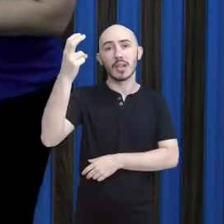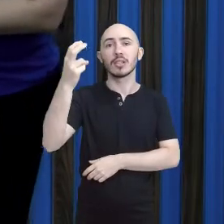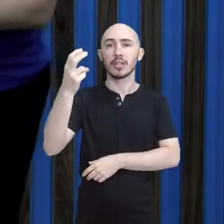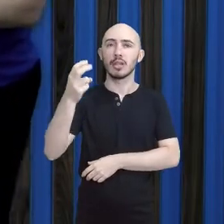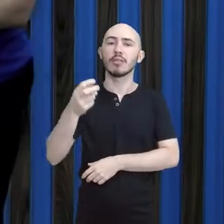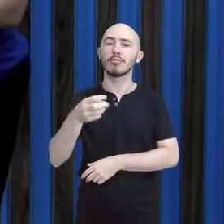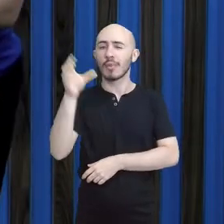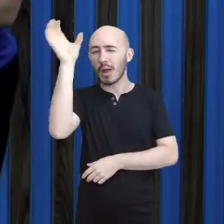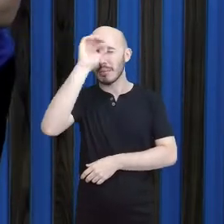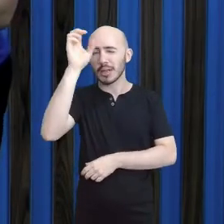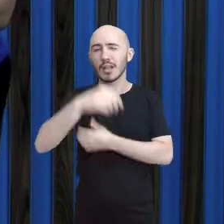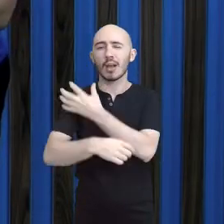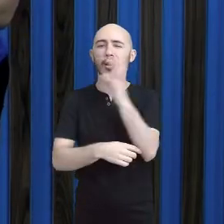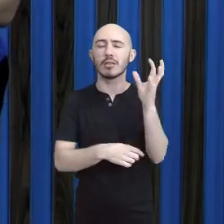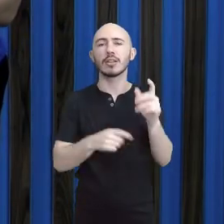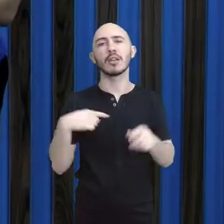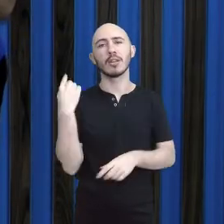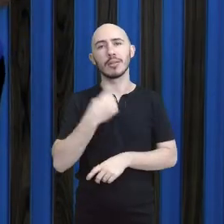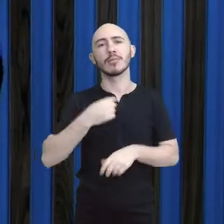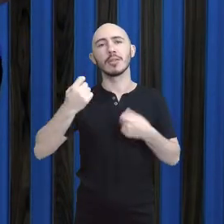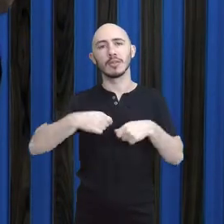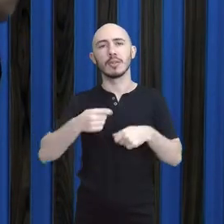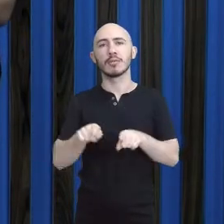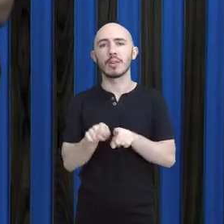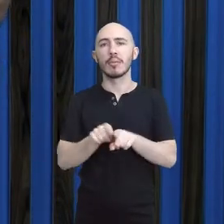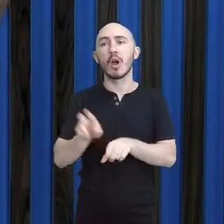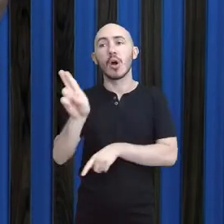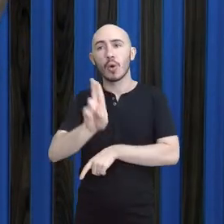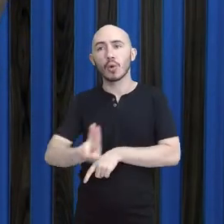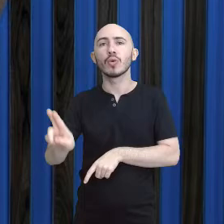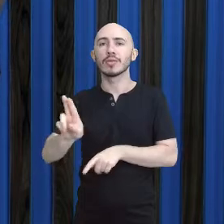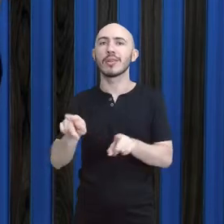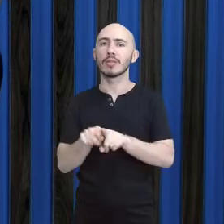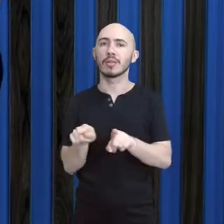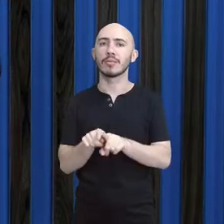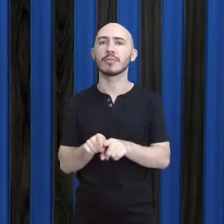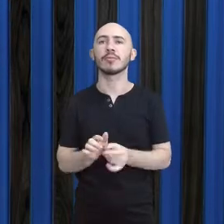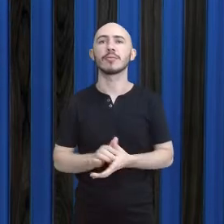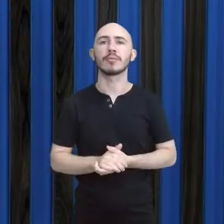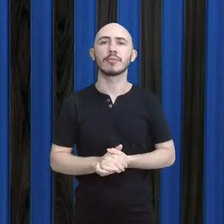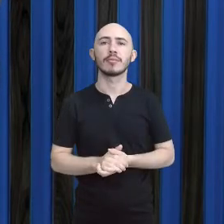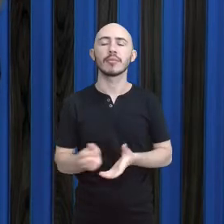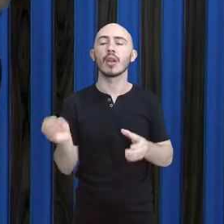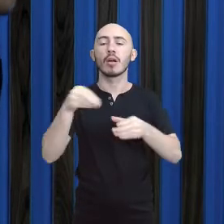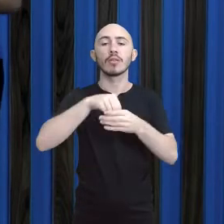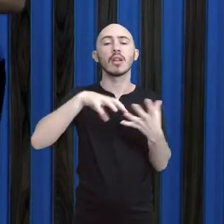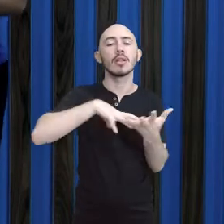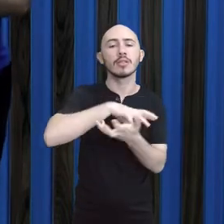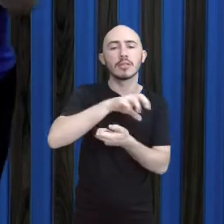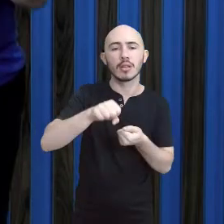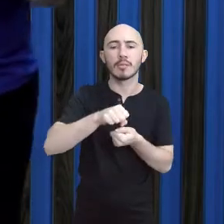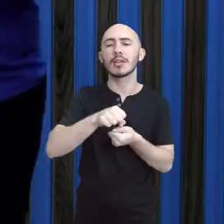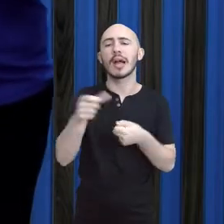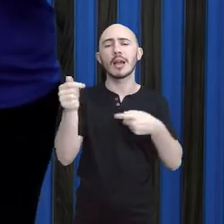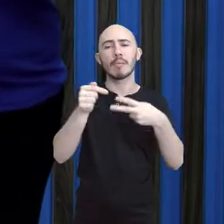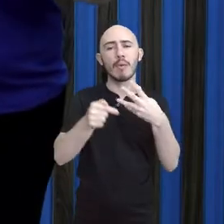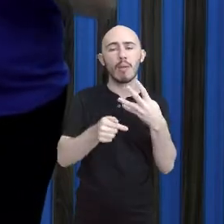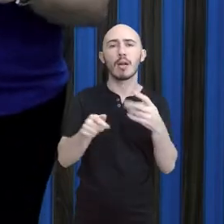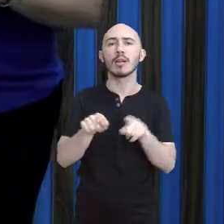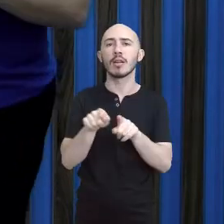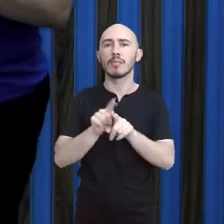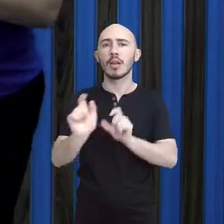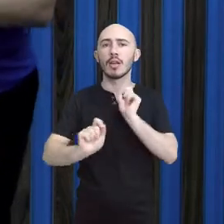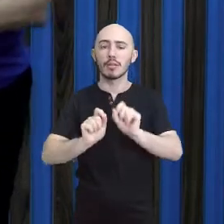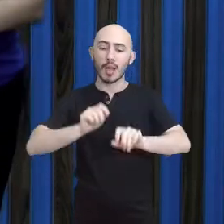ela. Aprender a utilização dos recursos, né? É o que eu estou falando. Componentes da sustentabilidade e também a